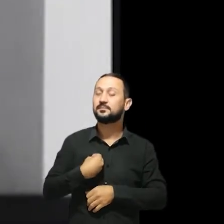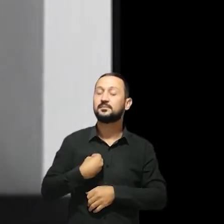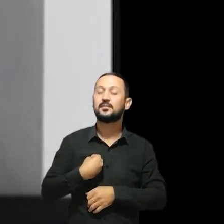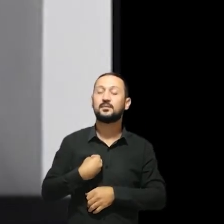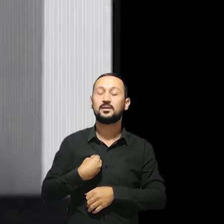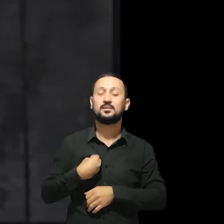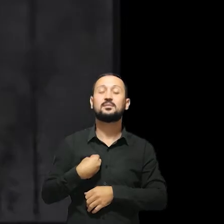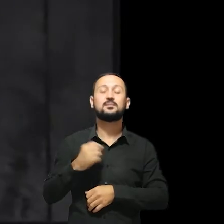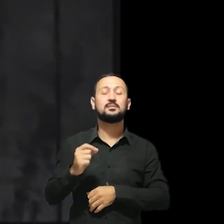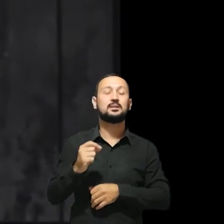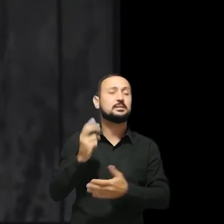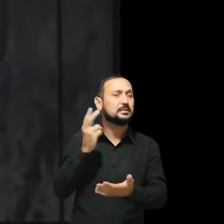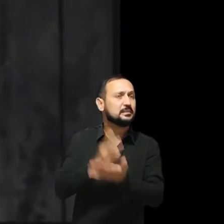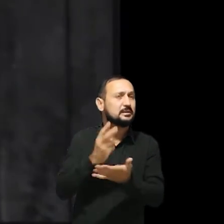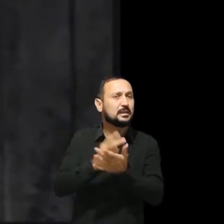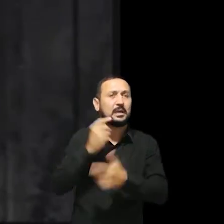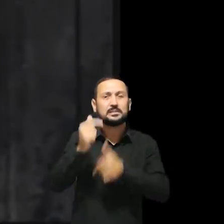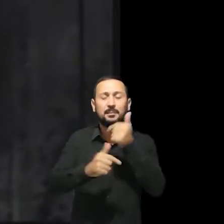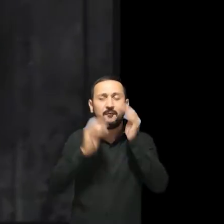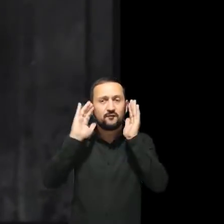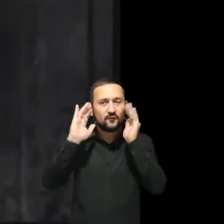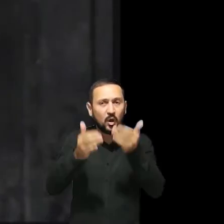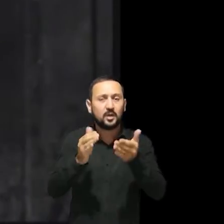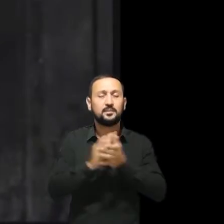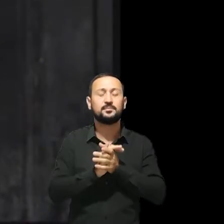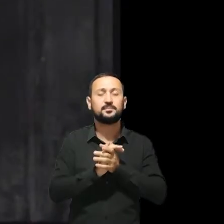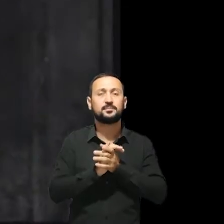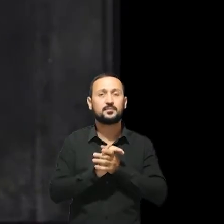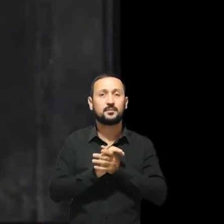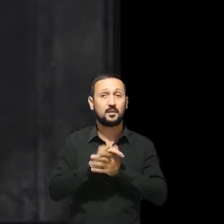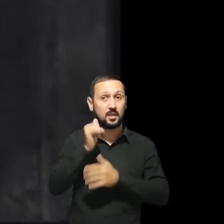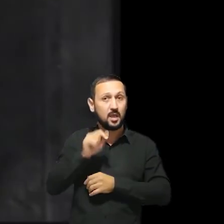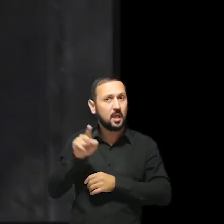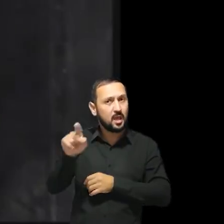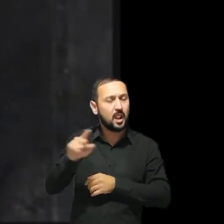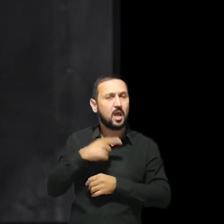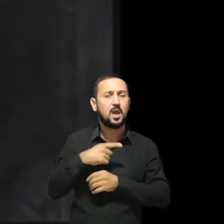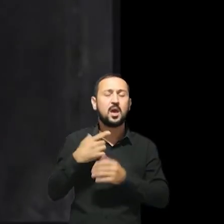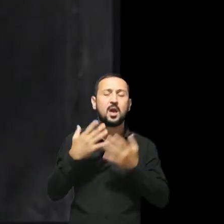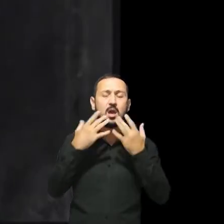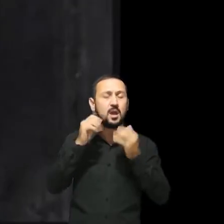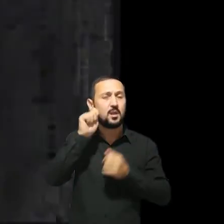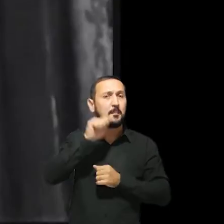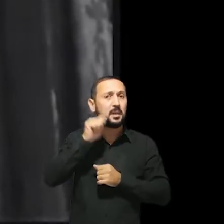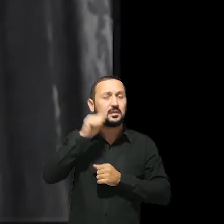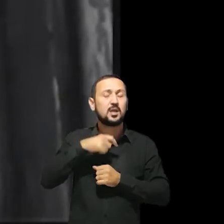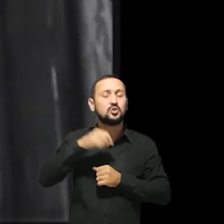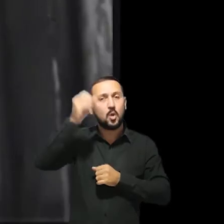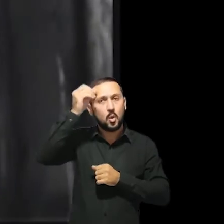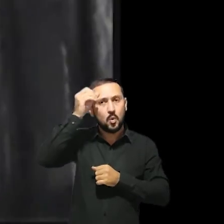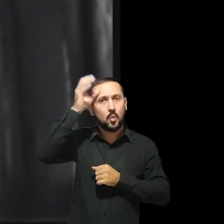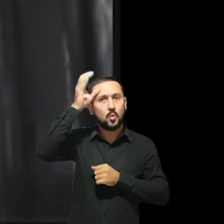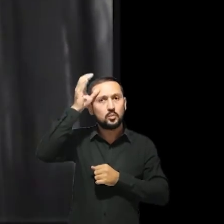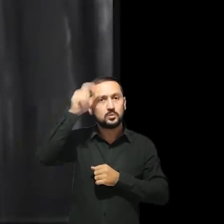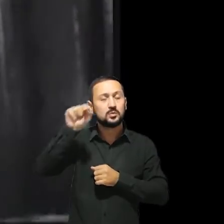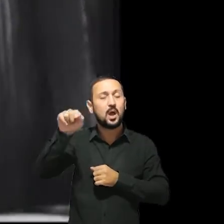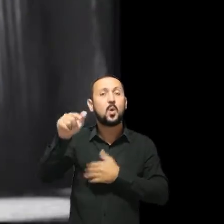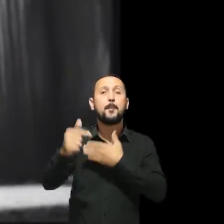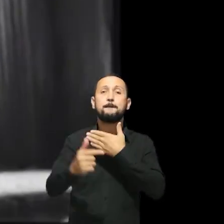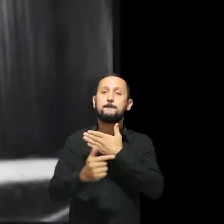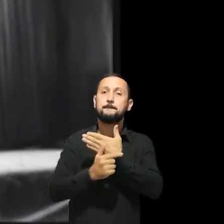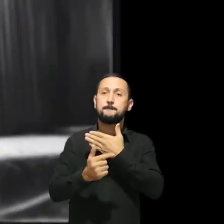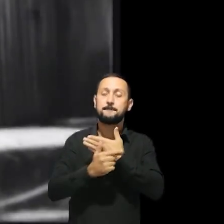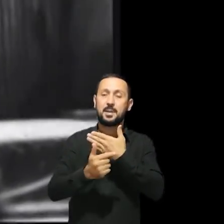muito agitada, uma vida muito, muito entregue ao trabalho. A Glauci era uma atriz que tinha muita